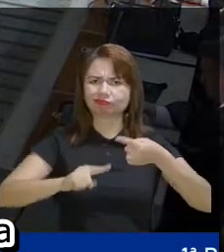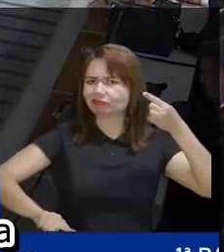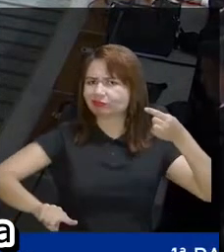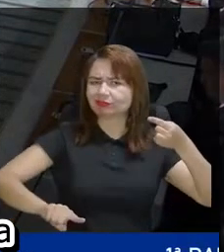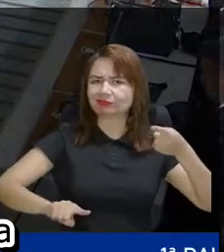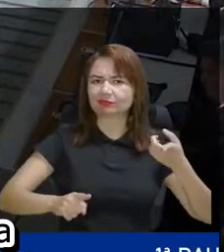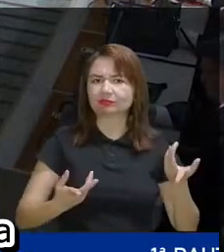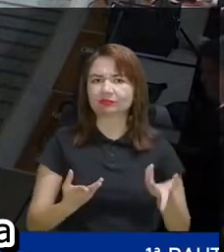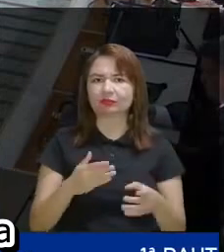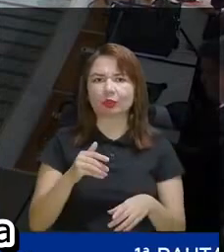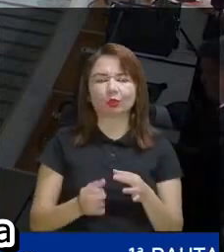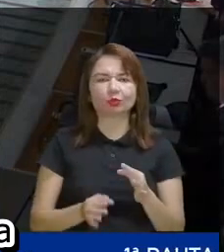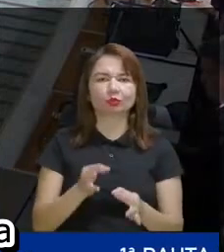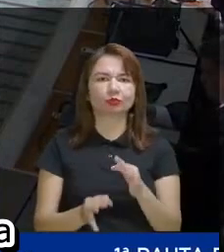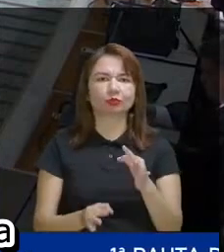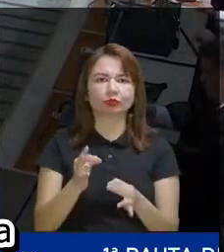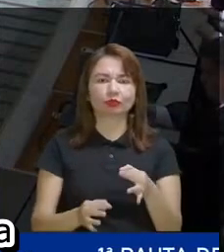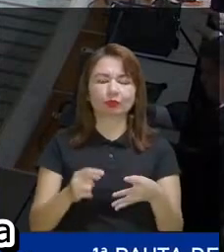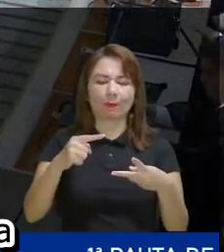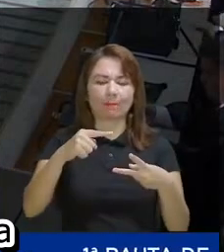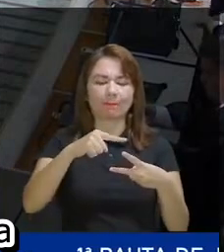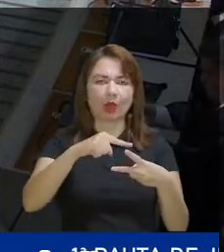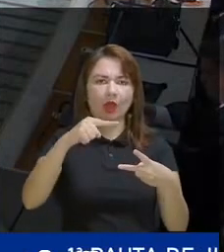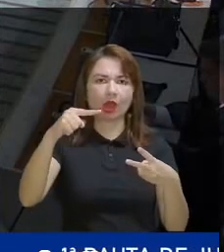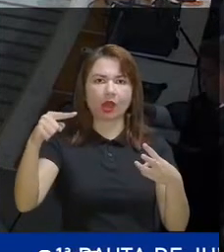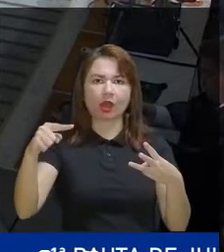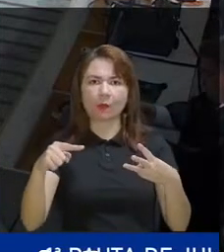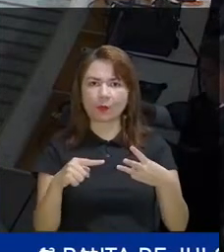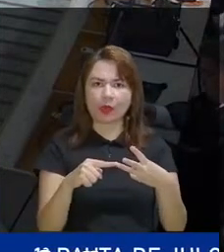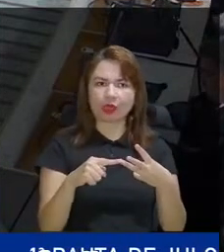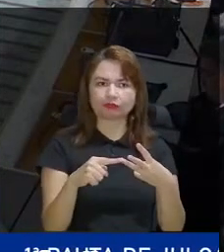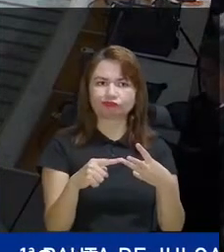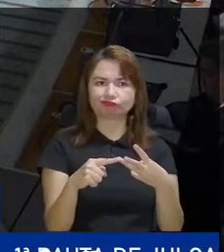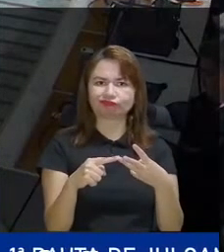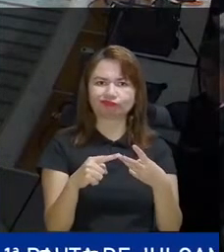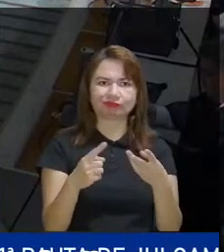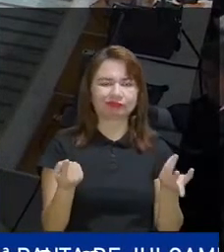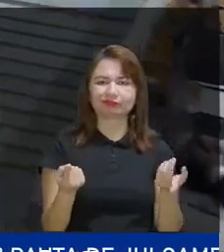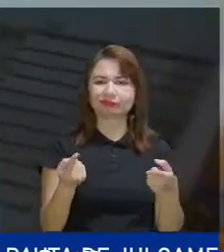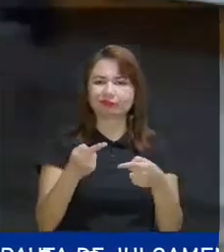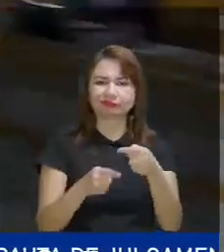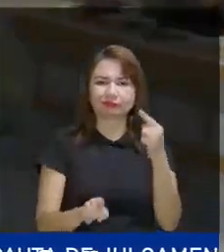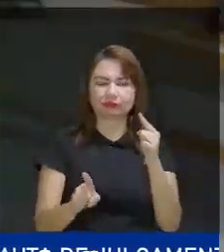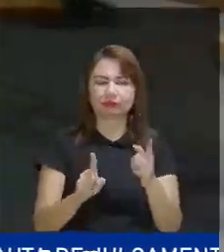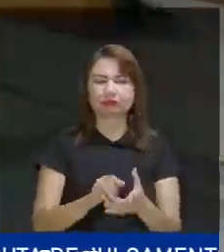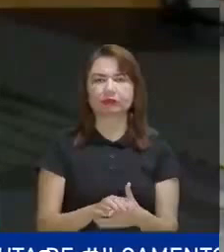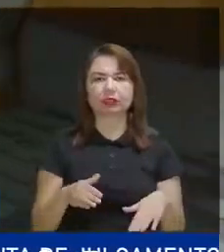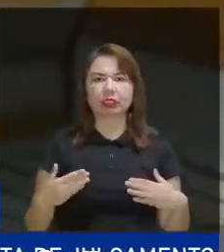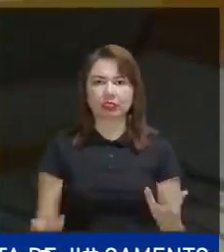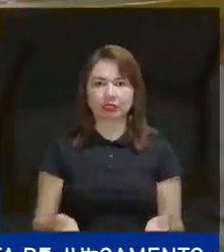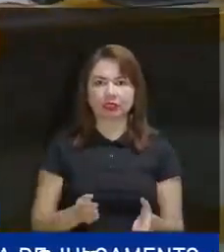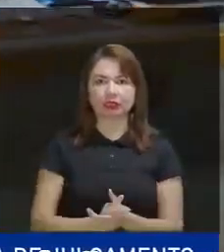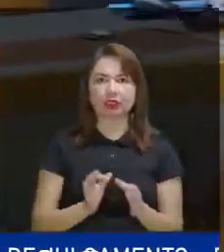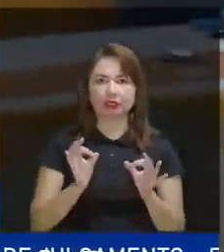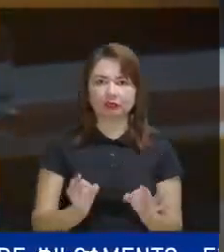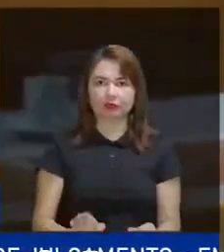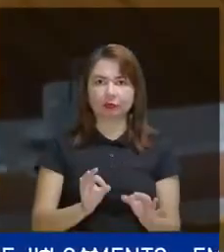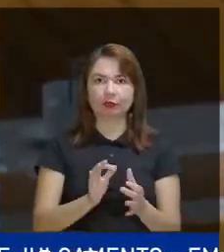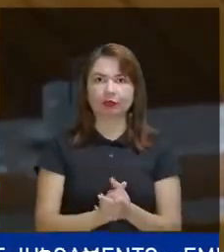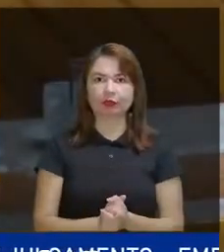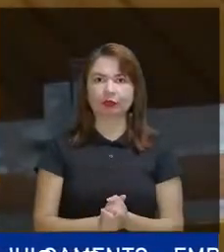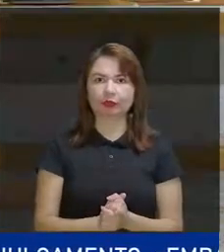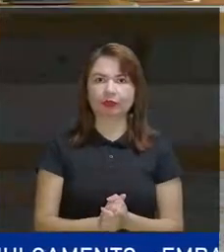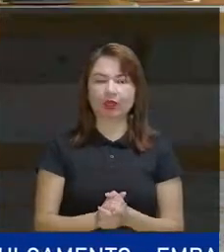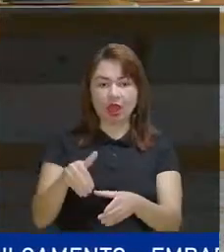do julgamento em relação aos itens 2 e 3. Do plenário, e o órgão ministerial também opôs embargos, afirmando que o acórdão